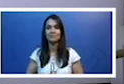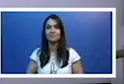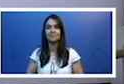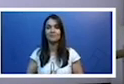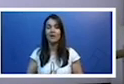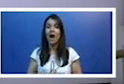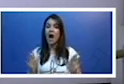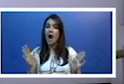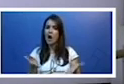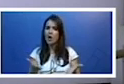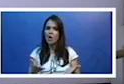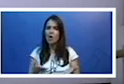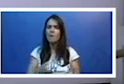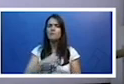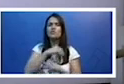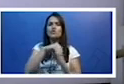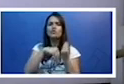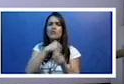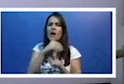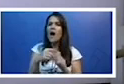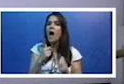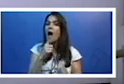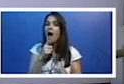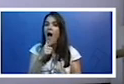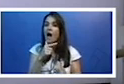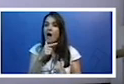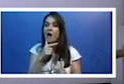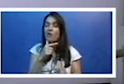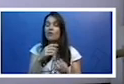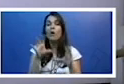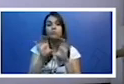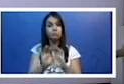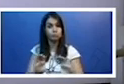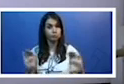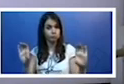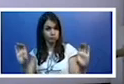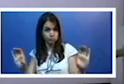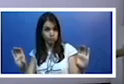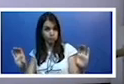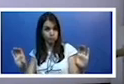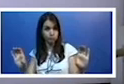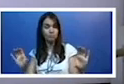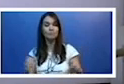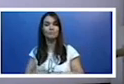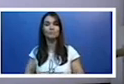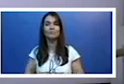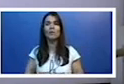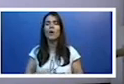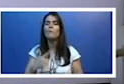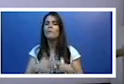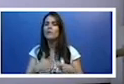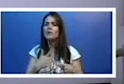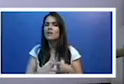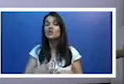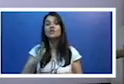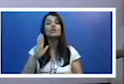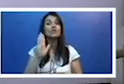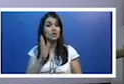Aqui misturados na água, ocorre a dissociação, que é uma separação física, porque ele já é